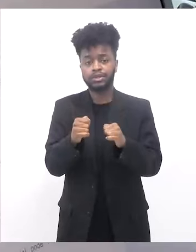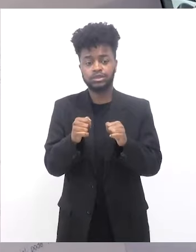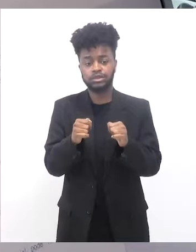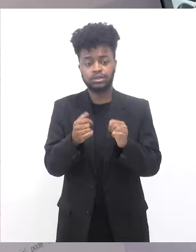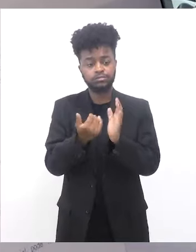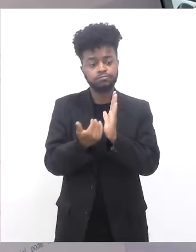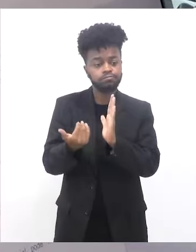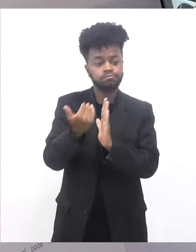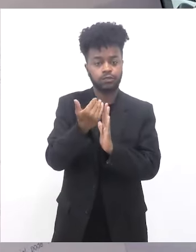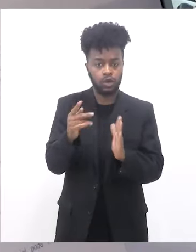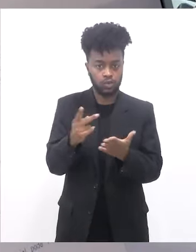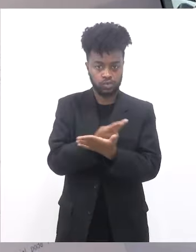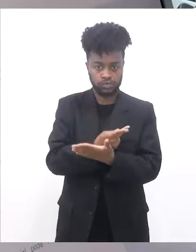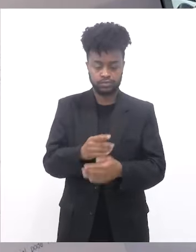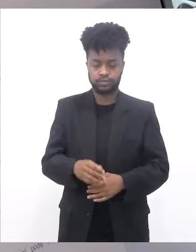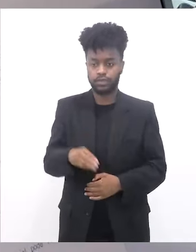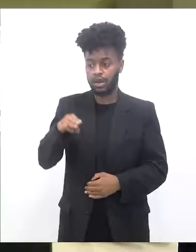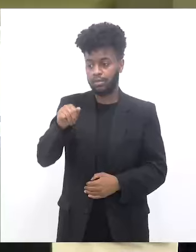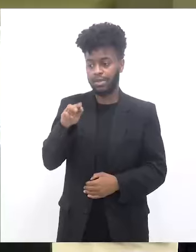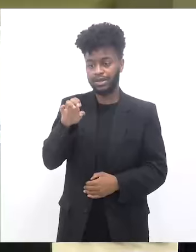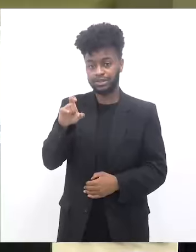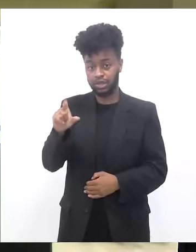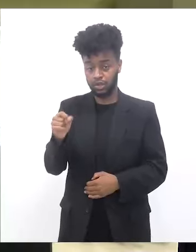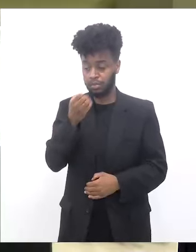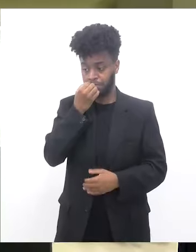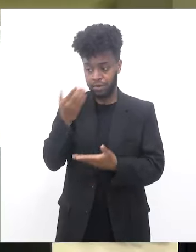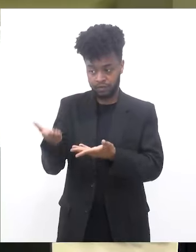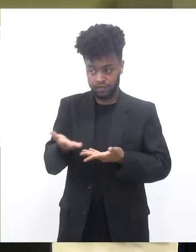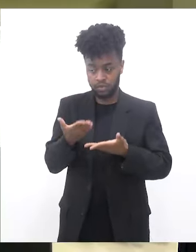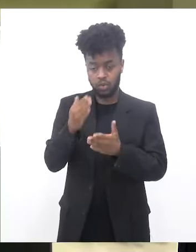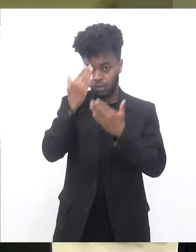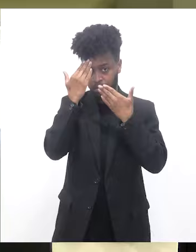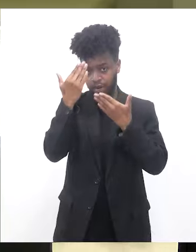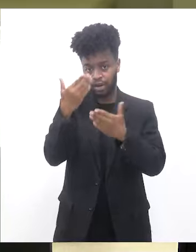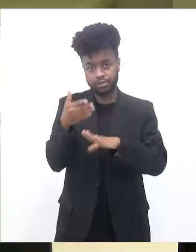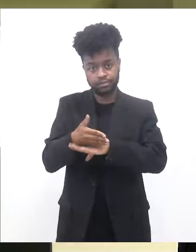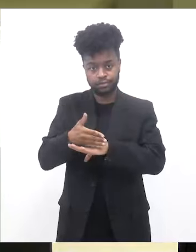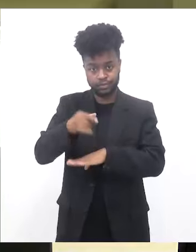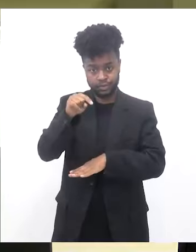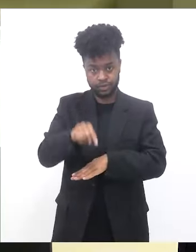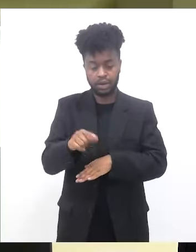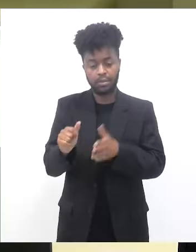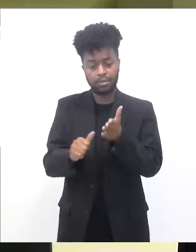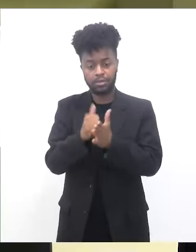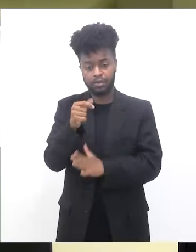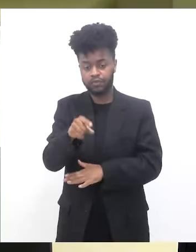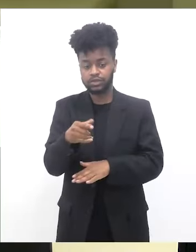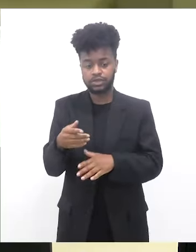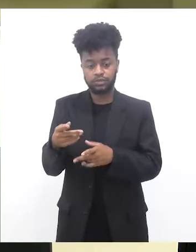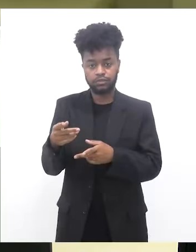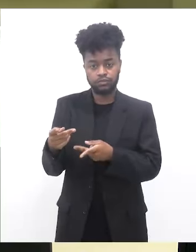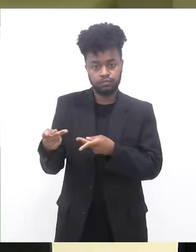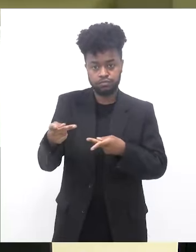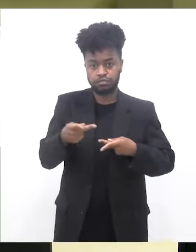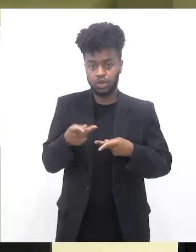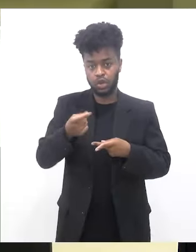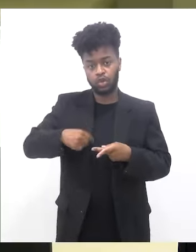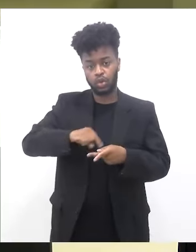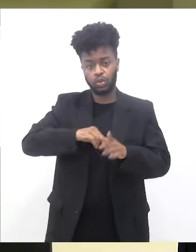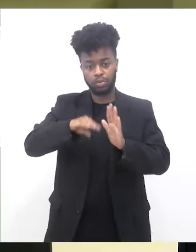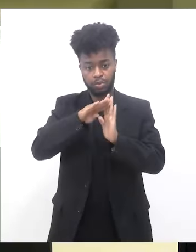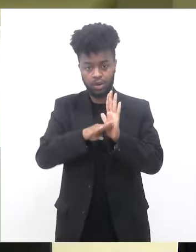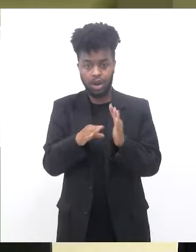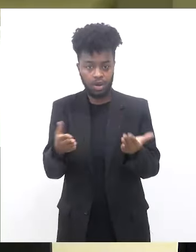que o legislador previu. Marcelo Barros, seja bem-vindo, muito obrigado pela sua presença. Aliás, é a primeira vez que você vem no nosso